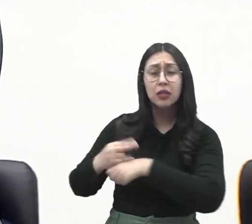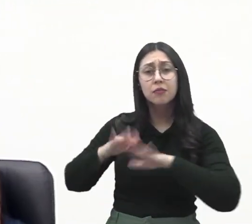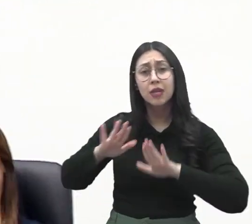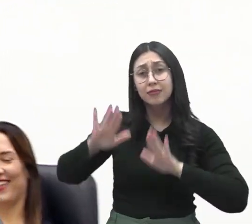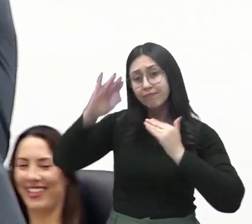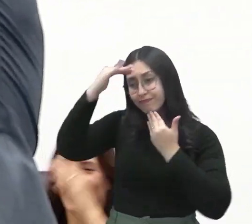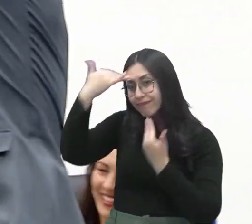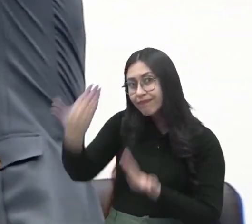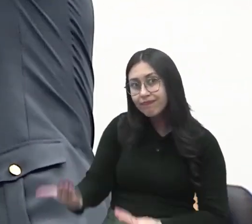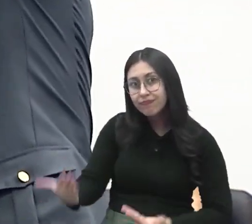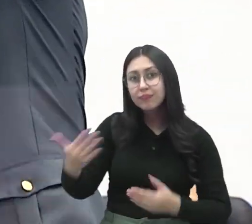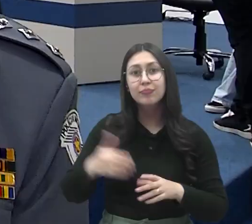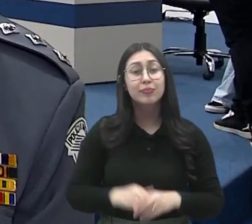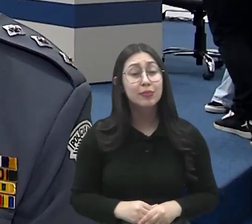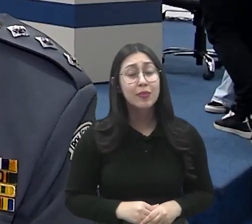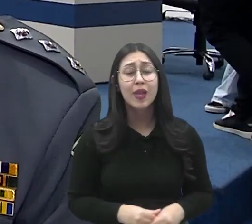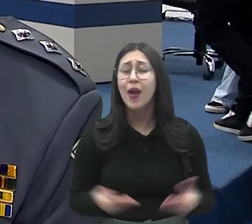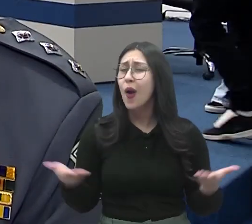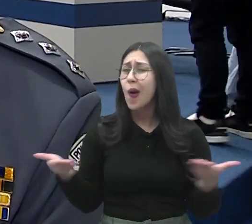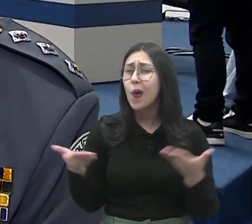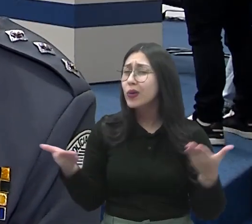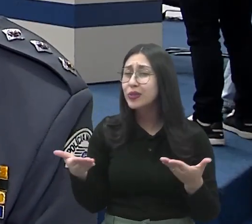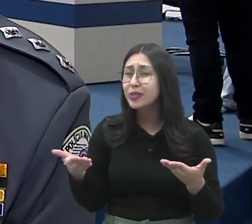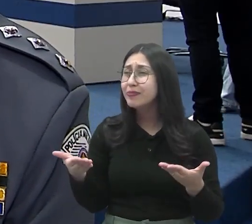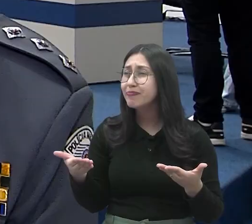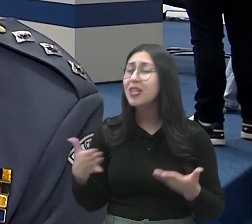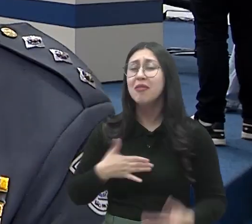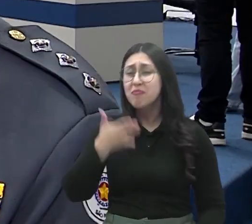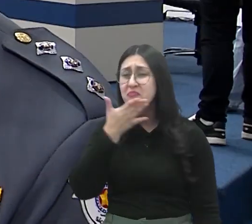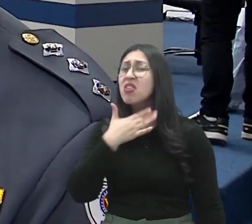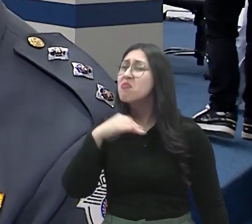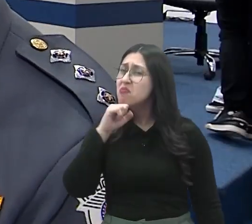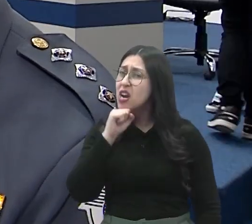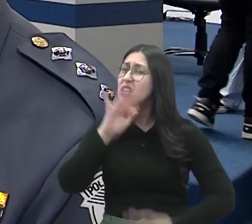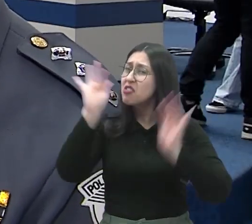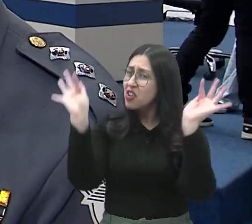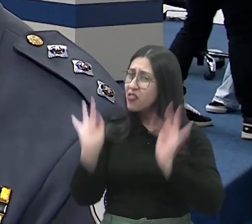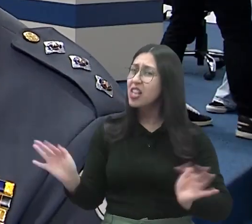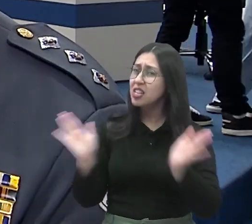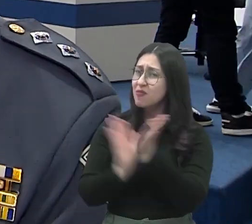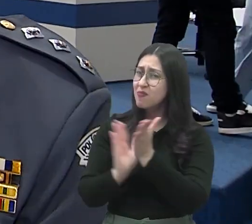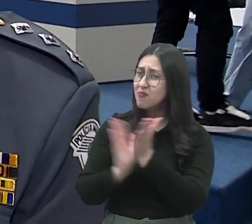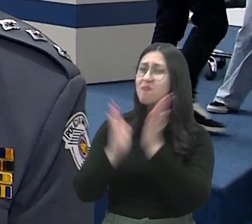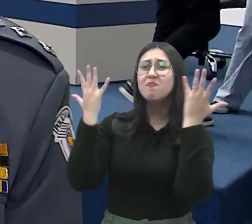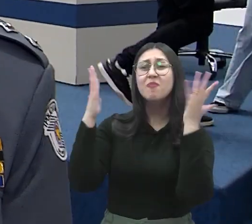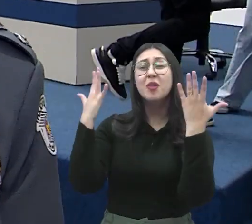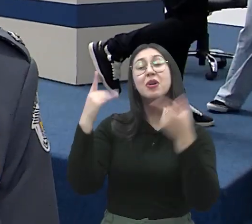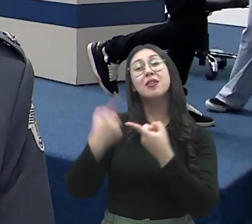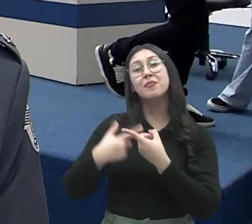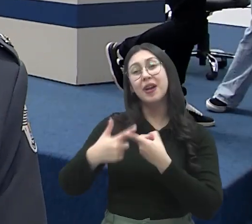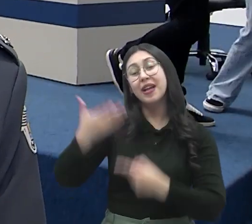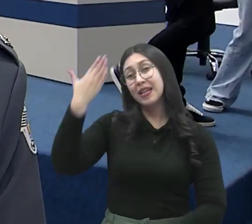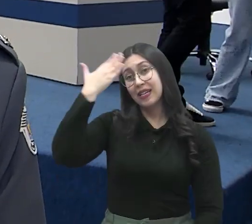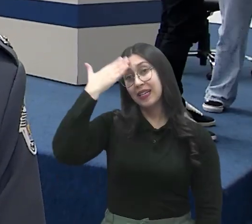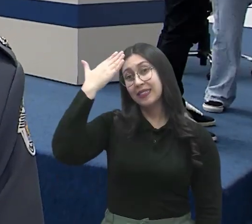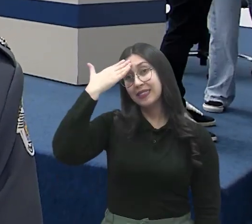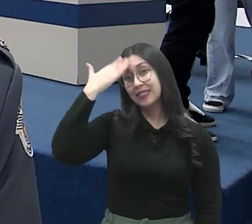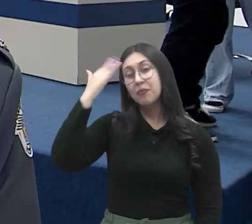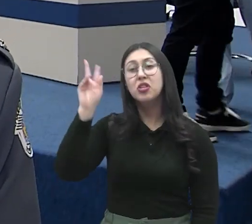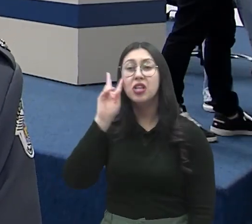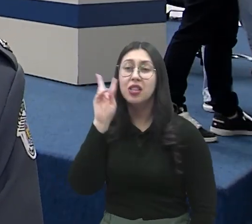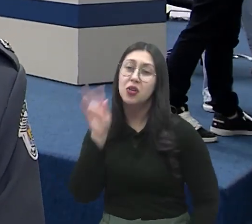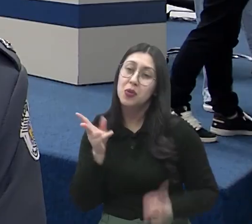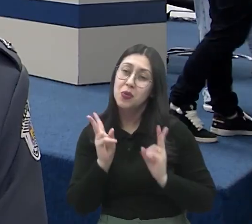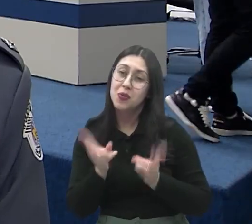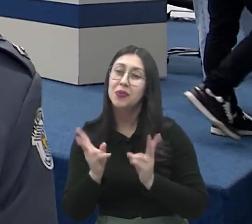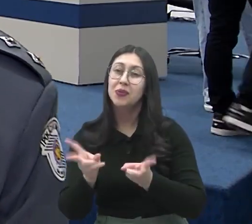quem dedicou a honraria. Hoje, da onde ele estiver, ele está feliz, batendo palma, porque ele sabe que ele deixou